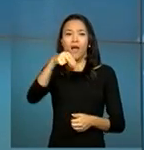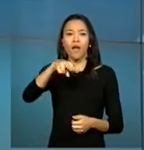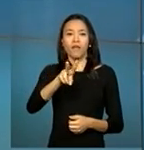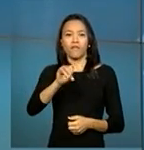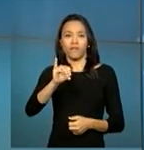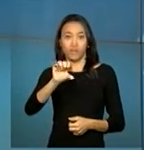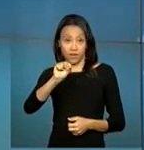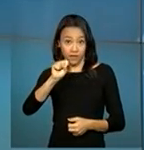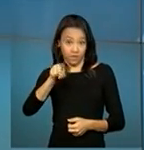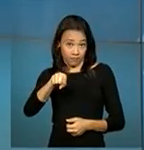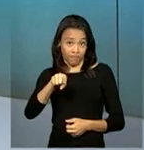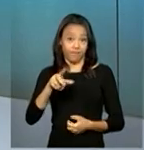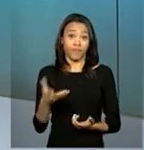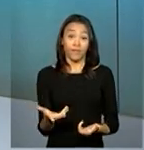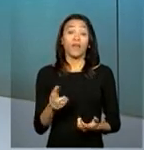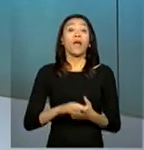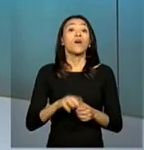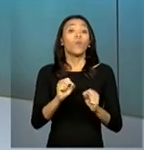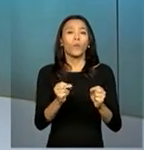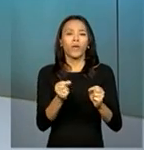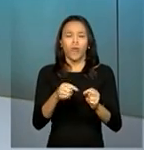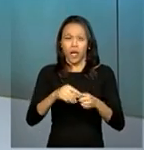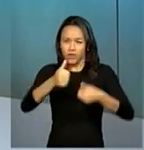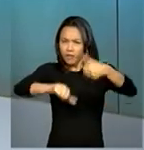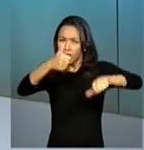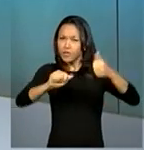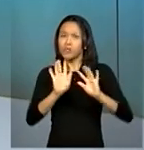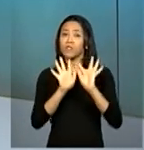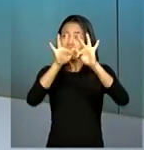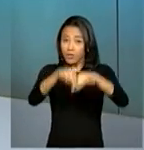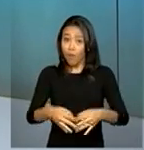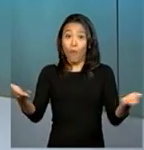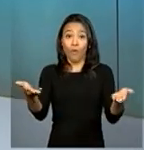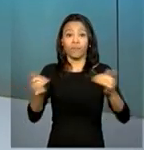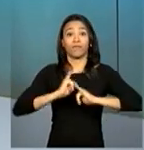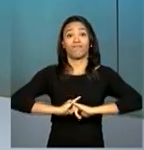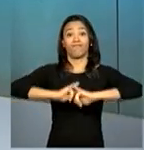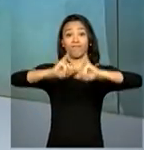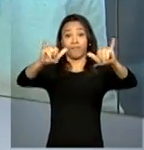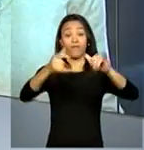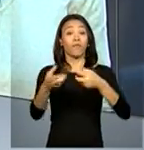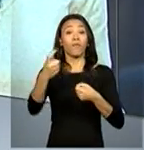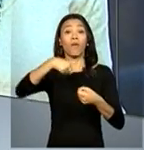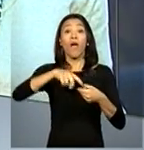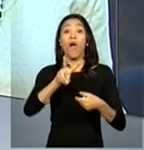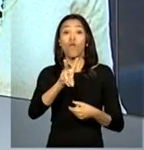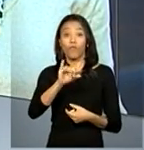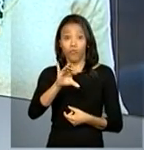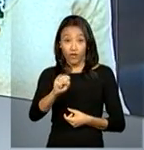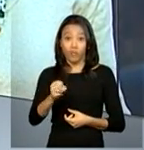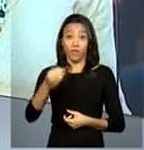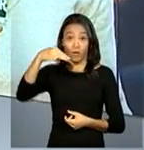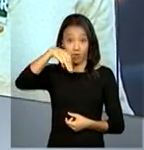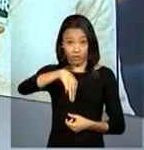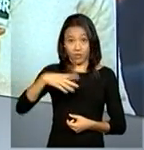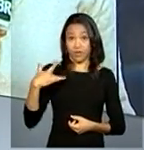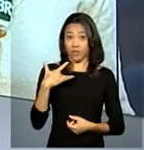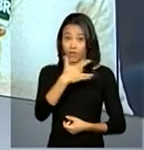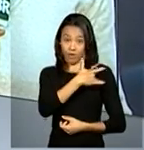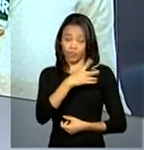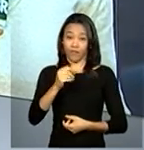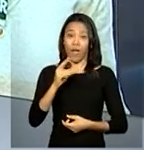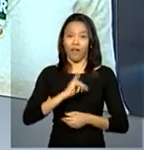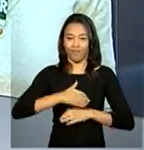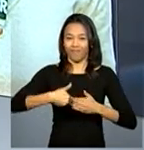de Vigilância Sanitária as notas finais vão ser apresentadas Hoje vamos ao vivo ao Ministério da Saúde onde será o anúncio a